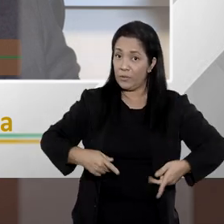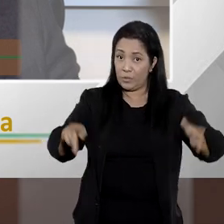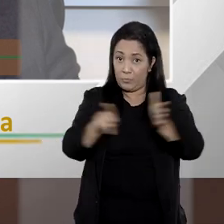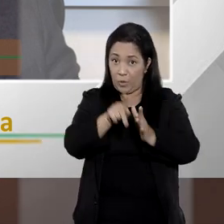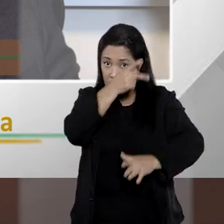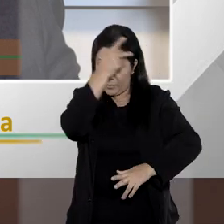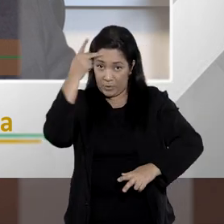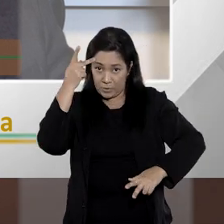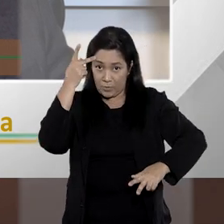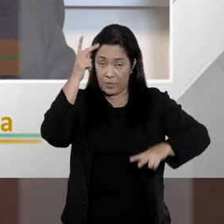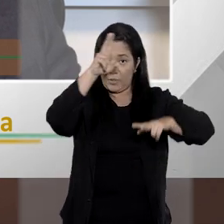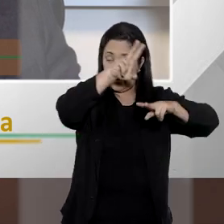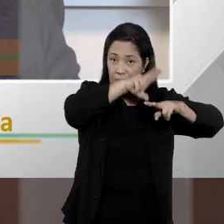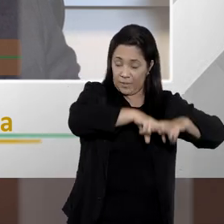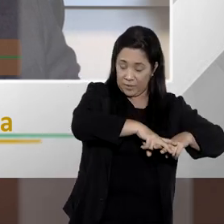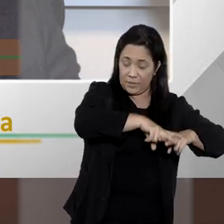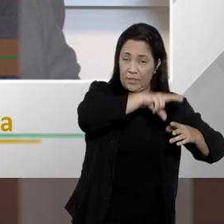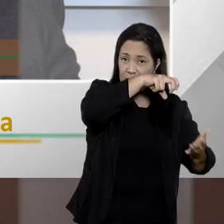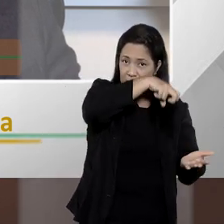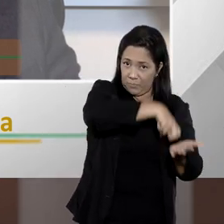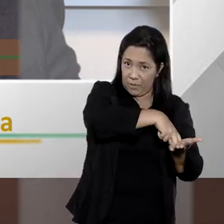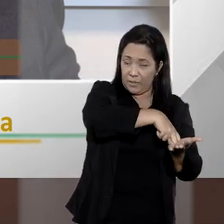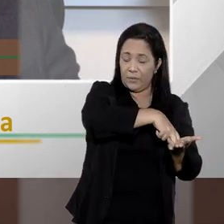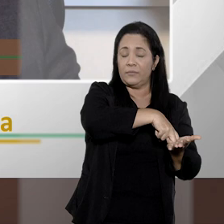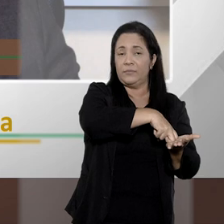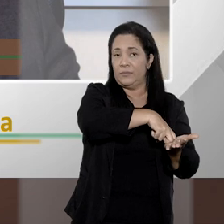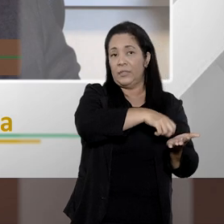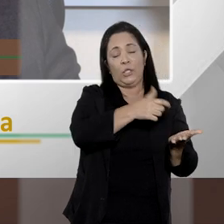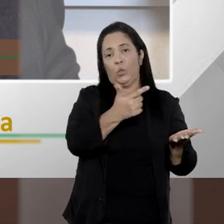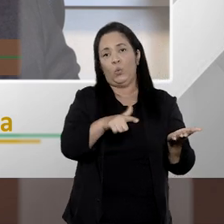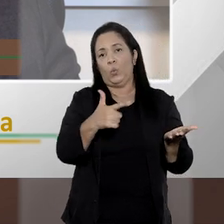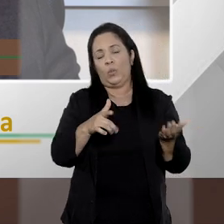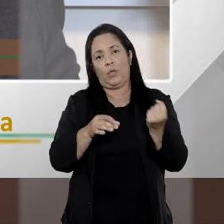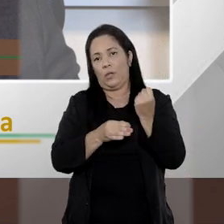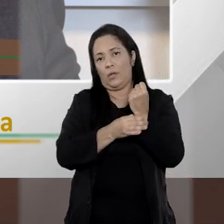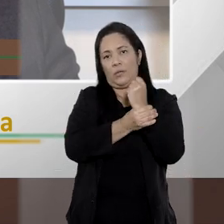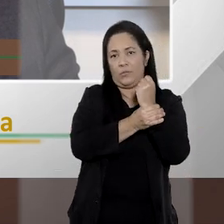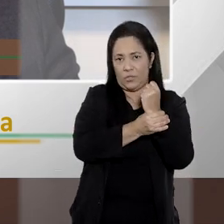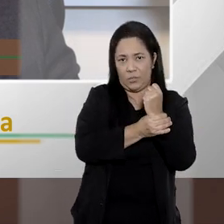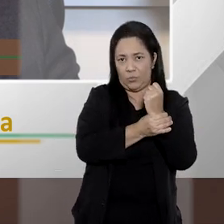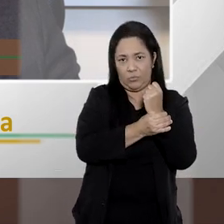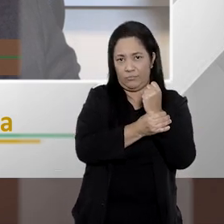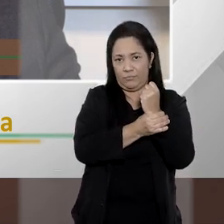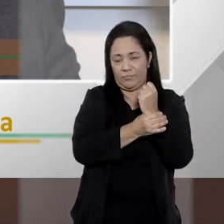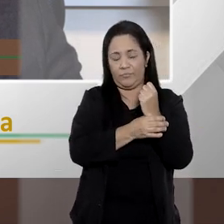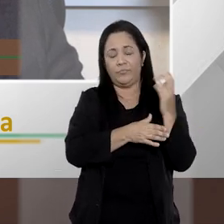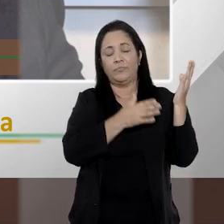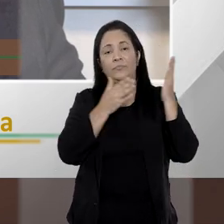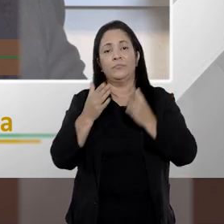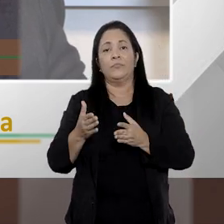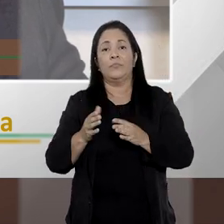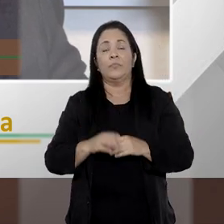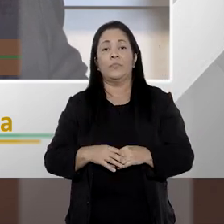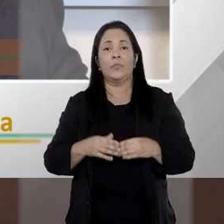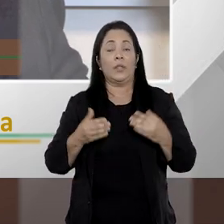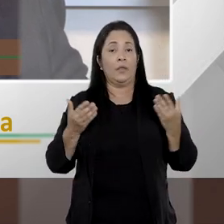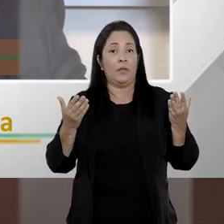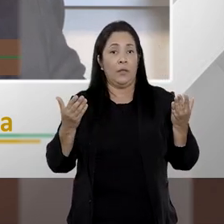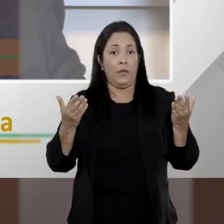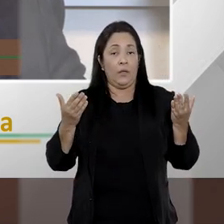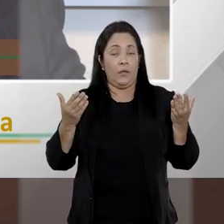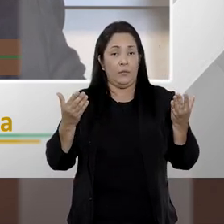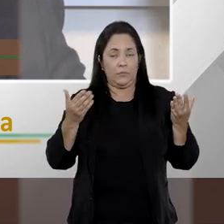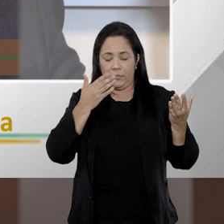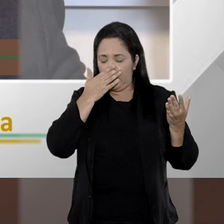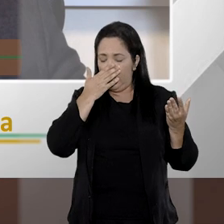população submetida à pena de restrição de privação de liberdade. E o que nós vemos hoje, no tocante